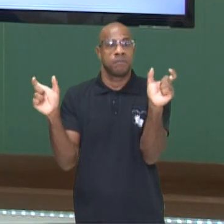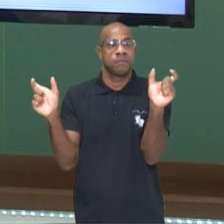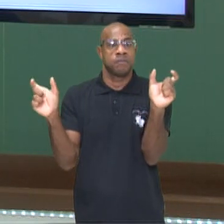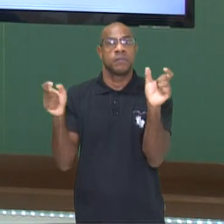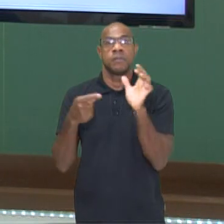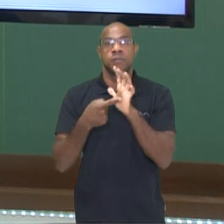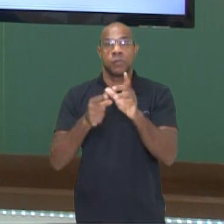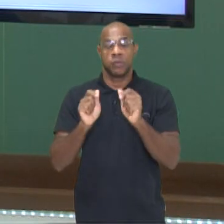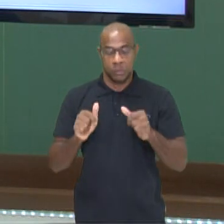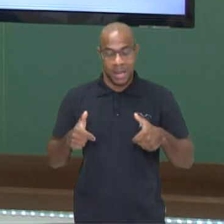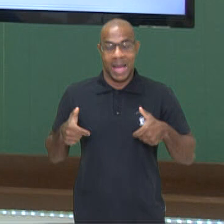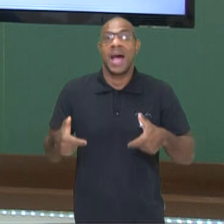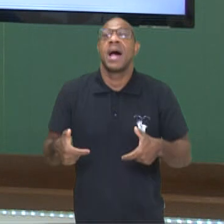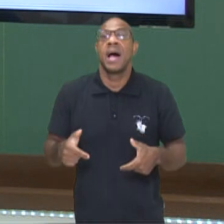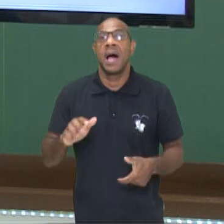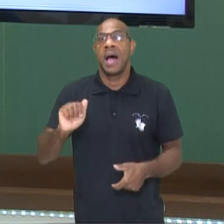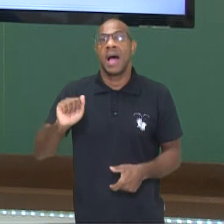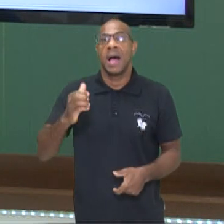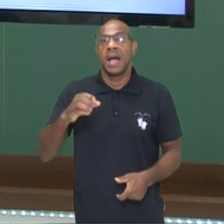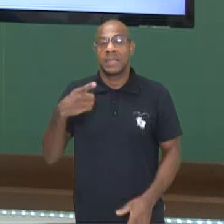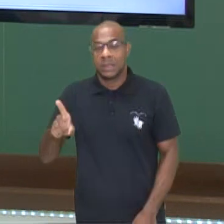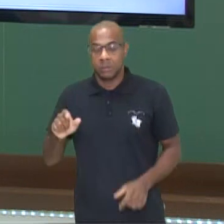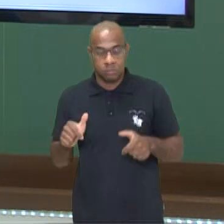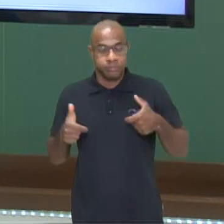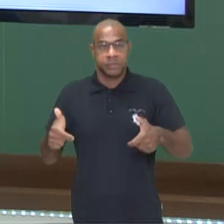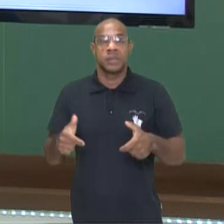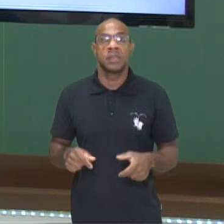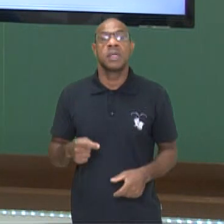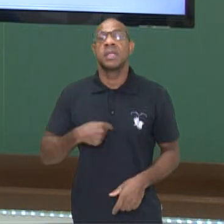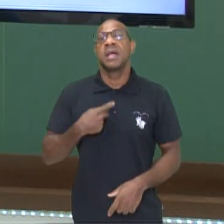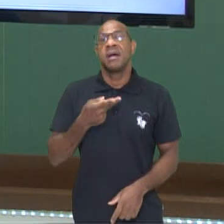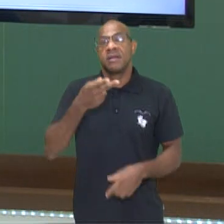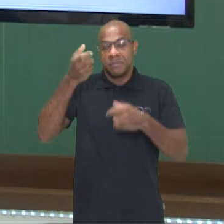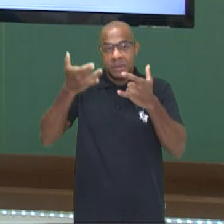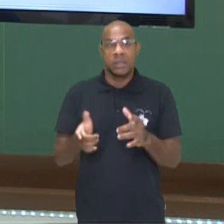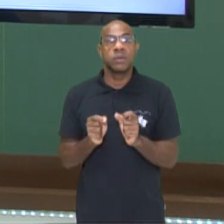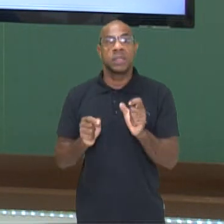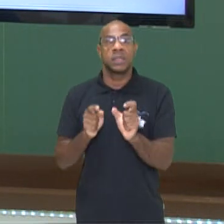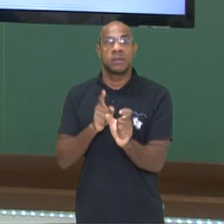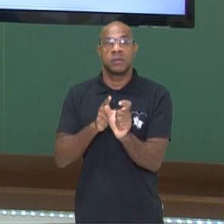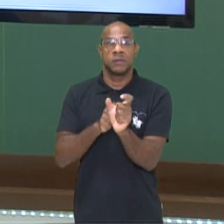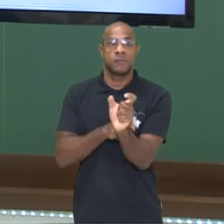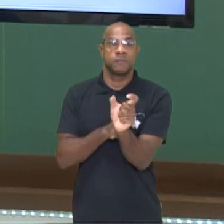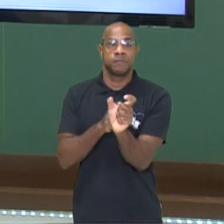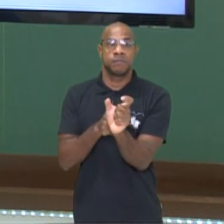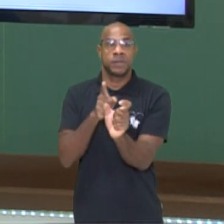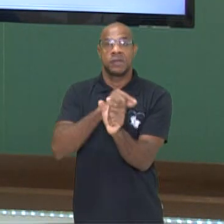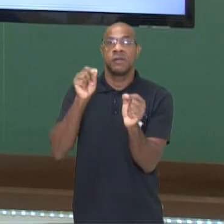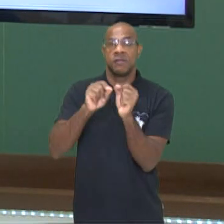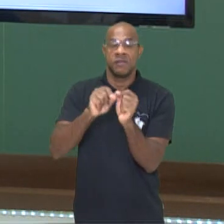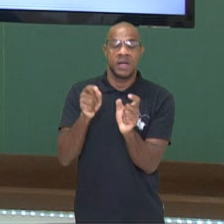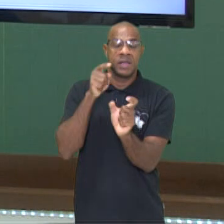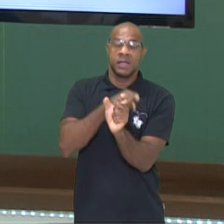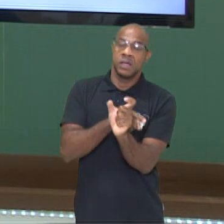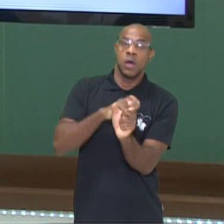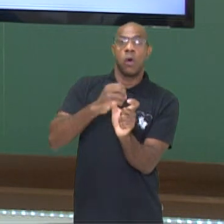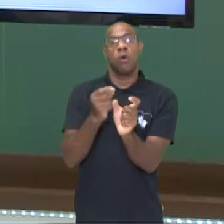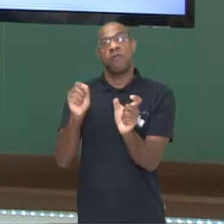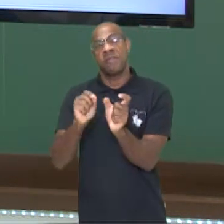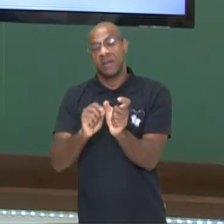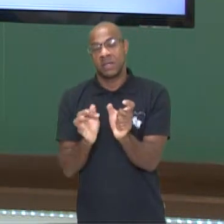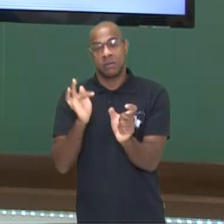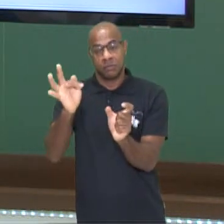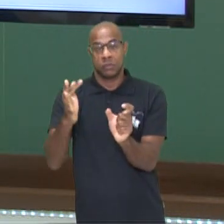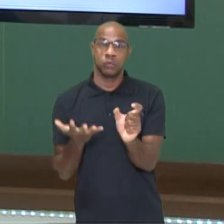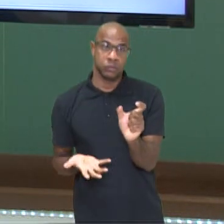uma ação realizada pelo sujeito. O que eu estou falando desse sujeito é uma ação que ele realizou, ou vai realizar, ou está